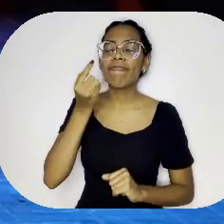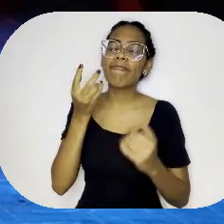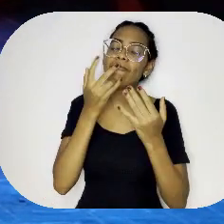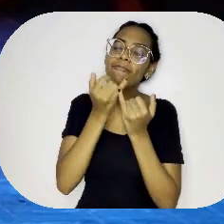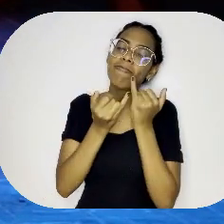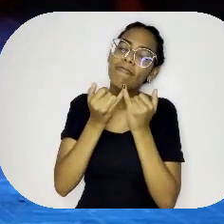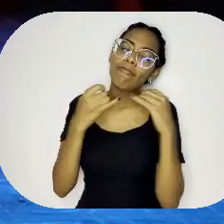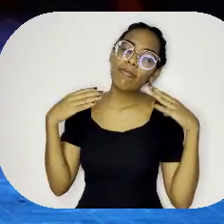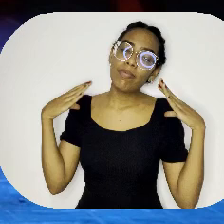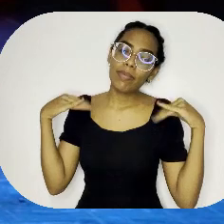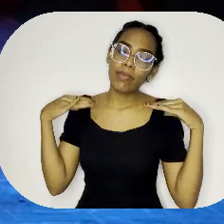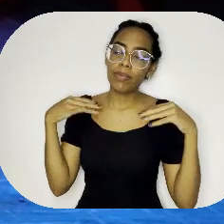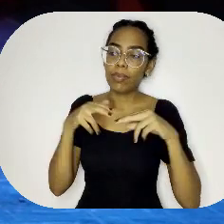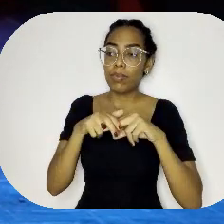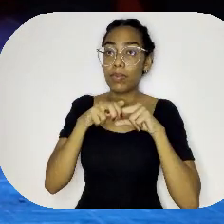Anjo no nome,